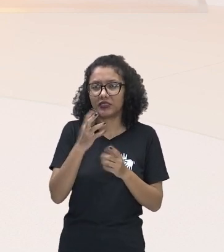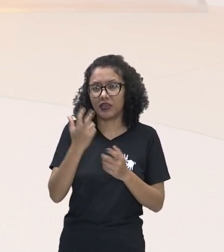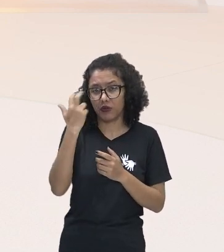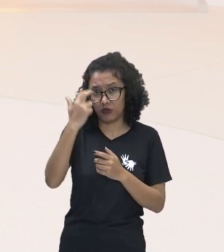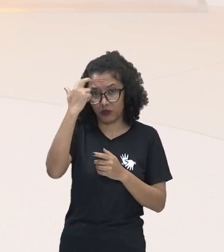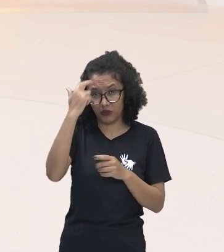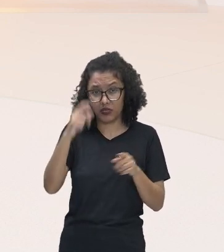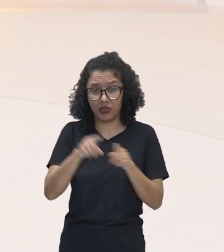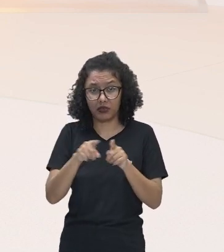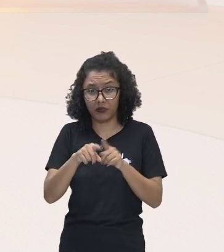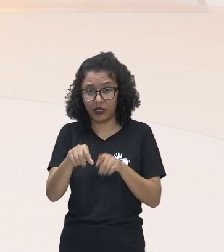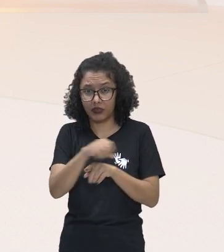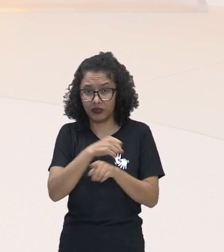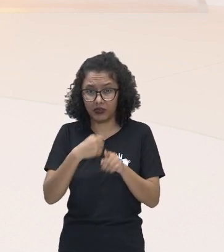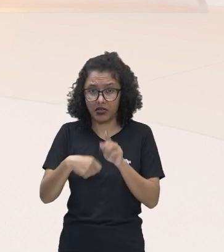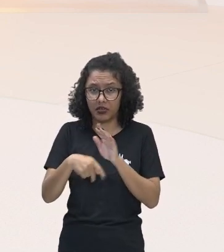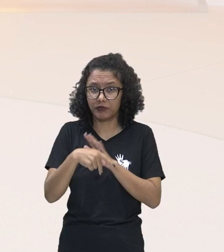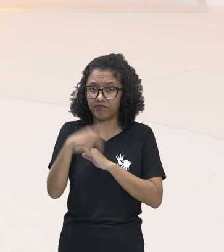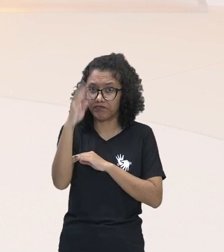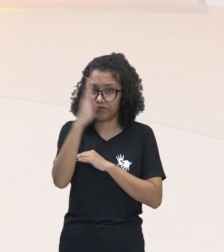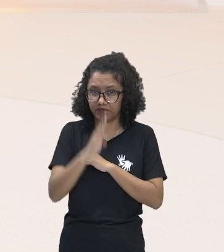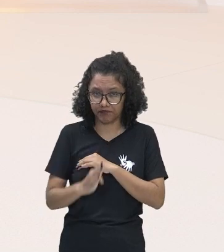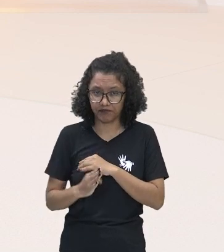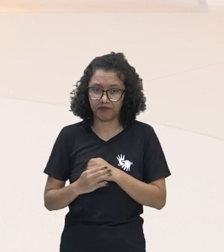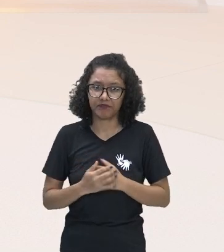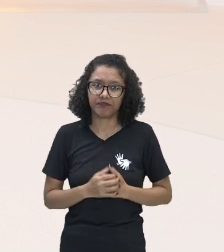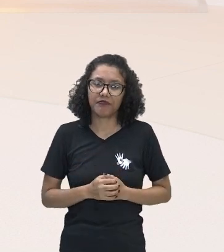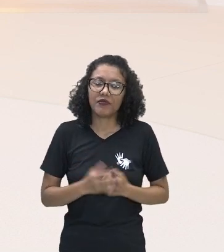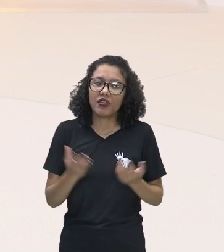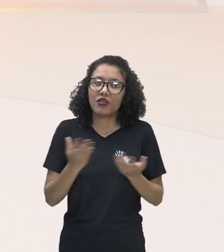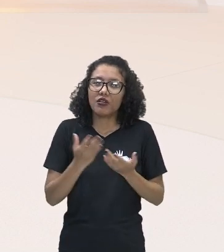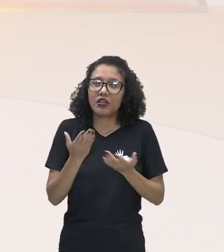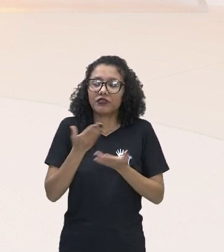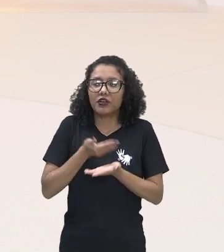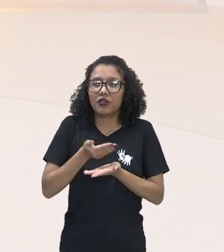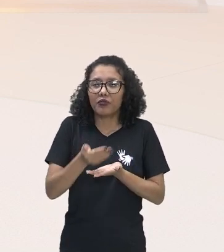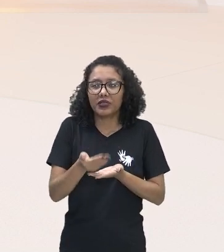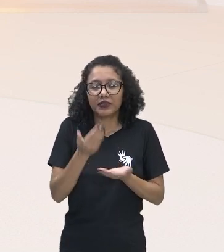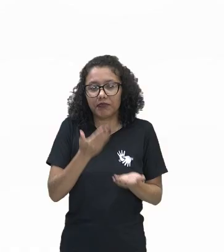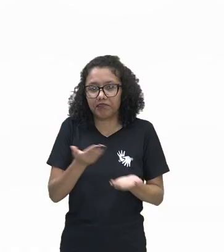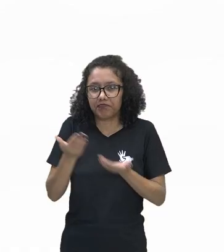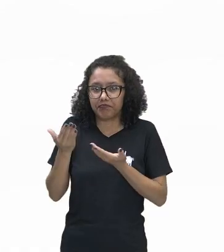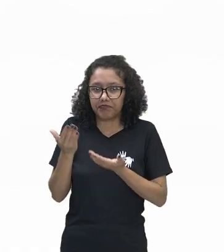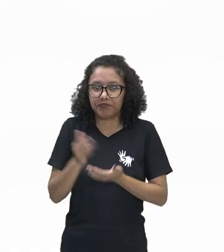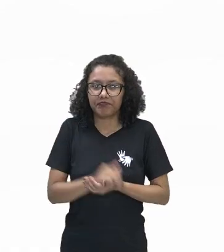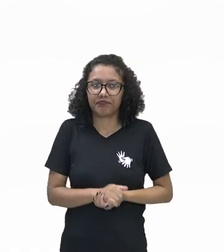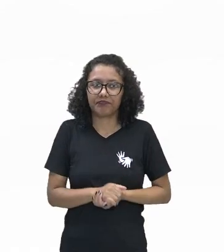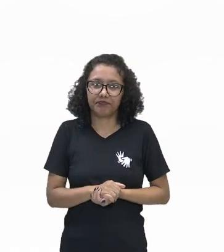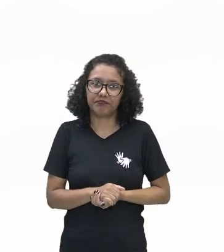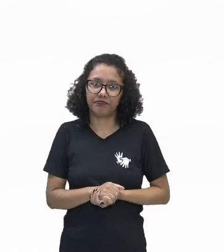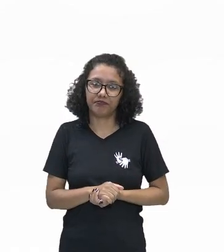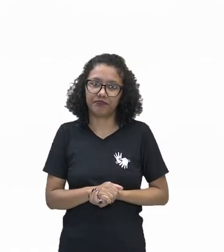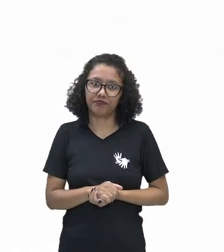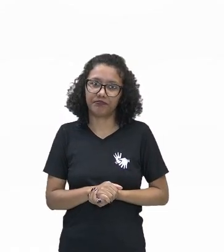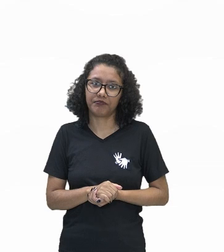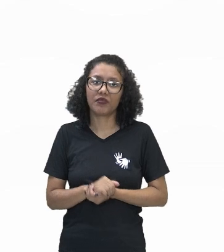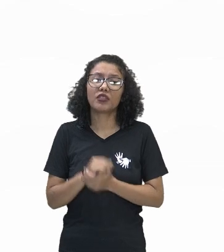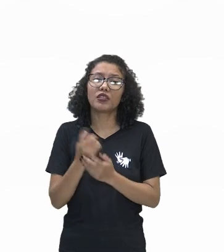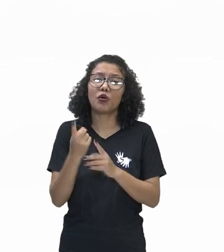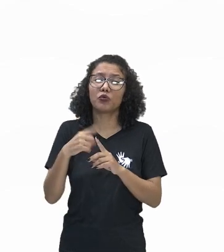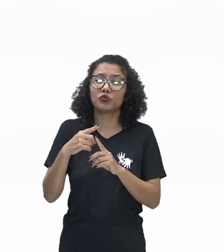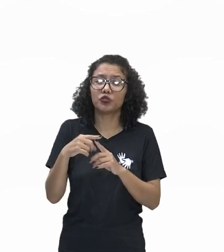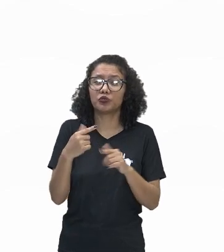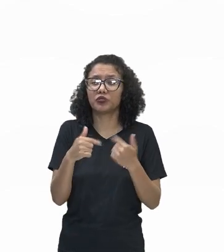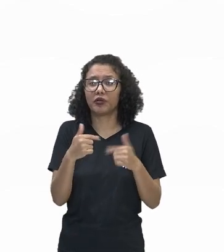na sociedade brasileira. Então, a gente inicia a nossa aula com a seguinte cartela. Vamos lá observar a mão de